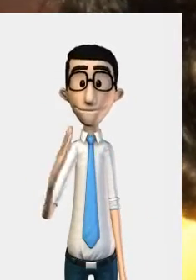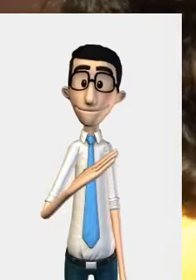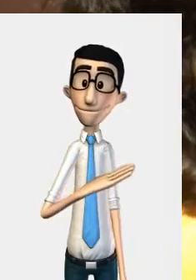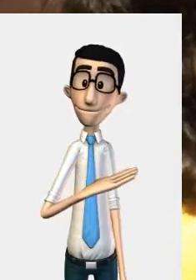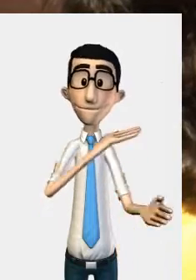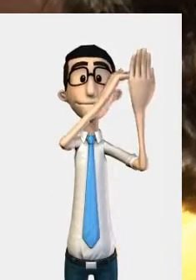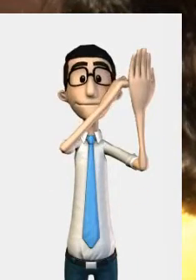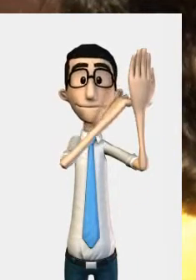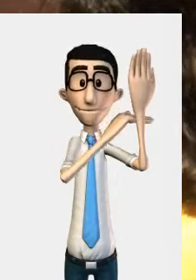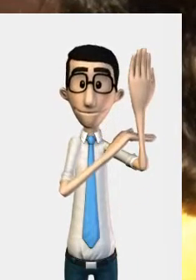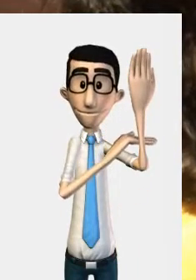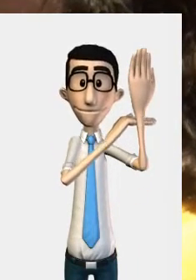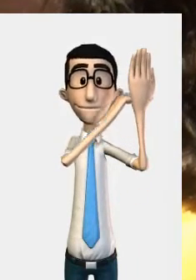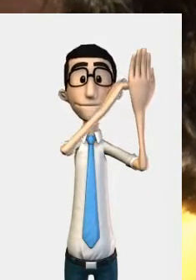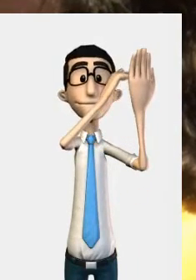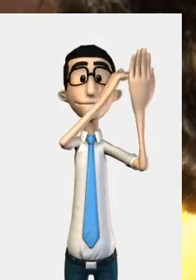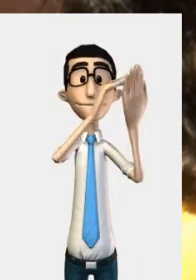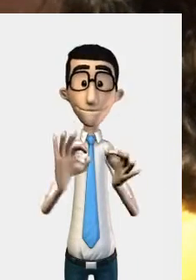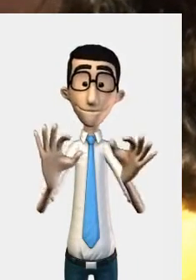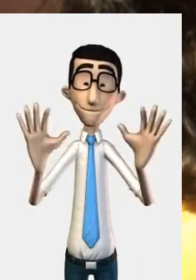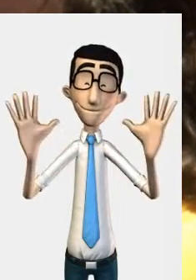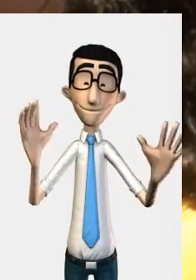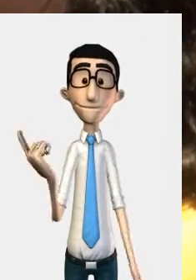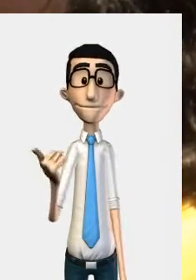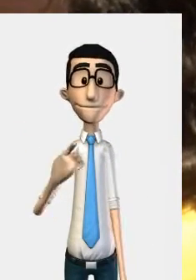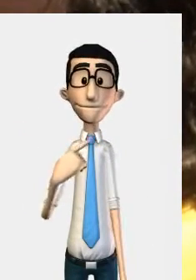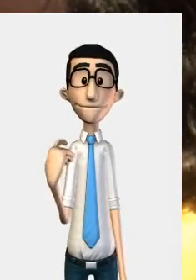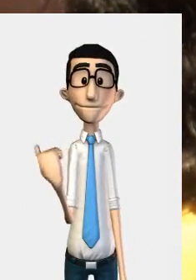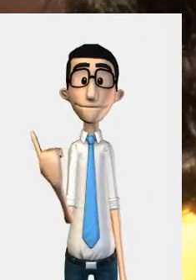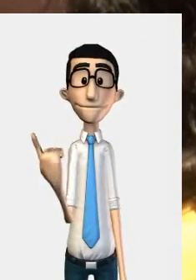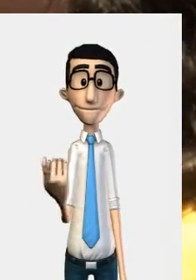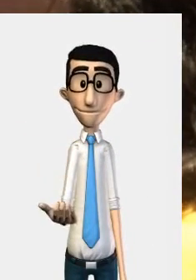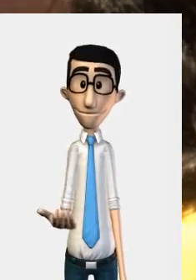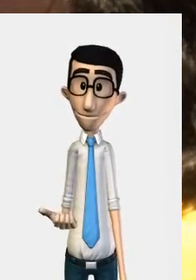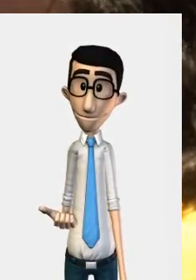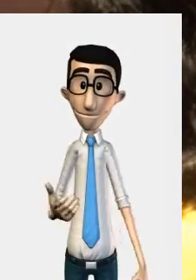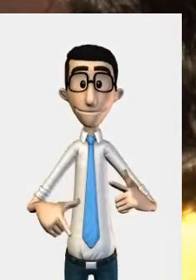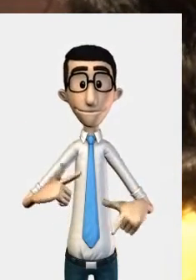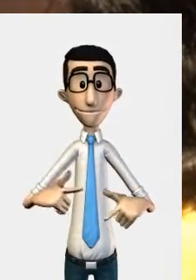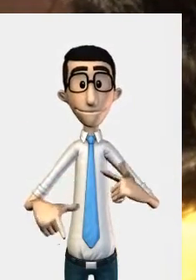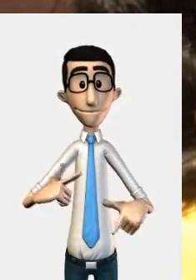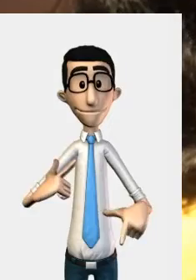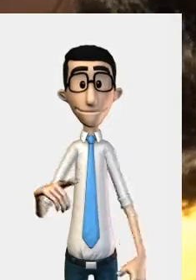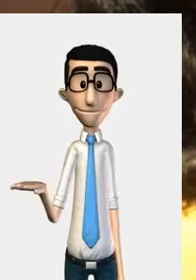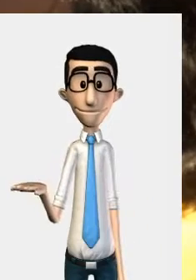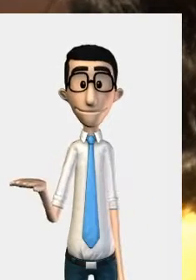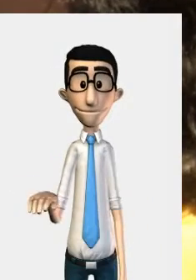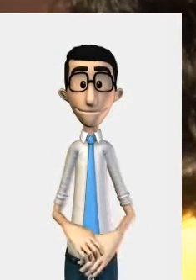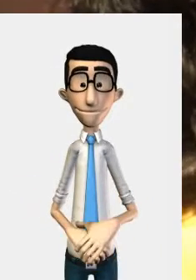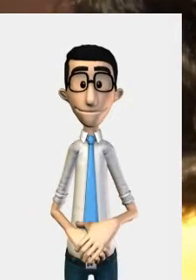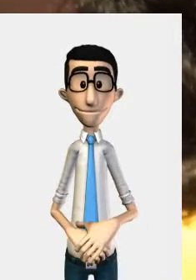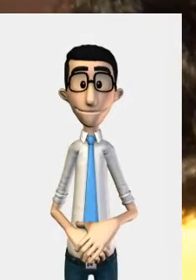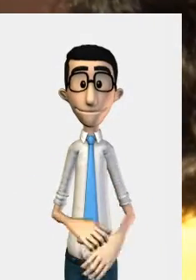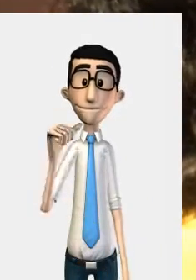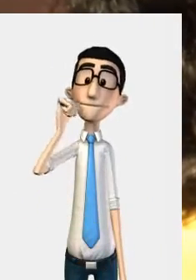reais por mês de terapia. Então, da noite pro dia, a gente descobriu um gasto que a gente não sabia que ia